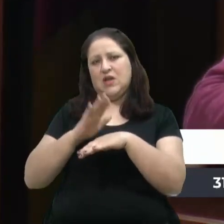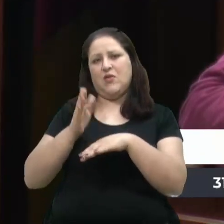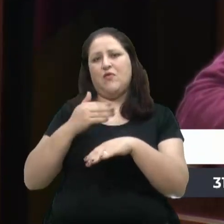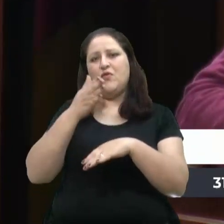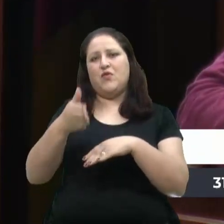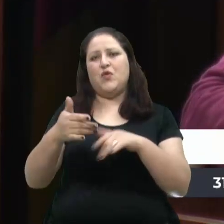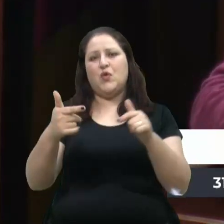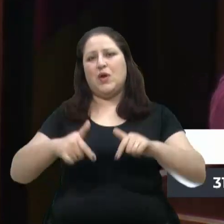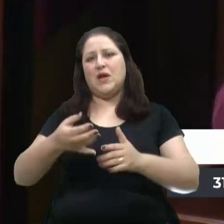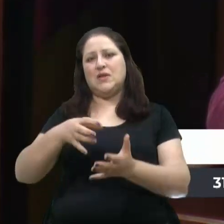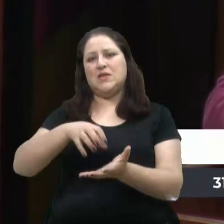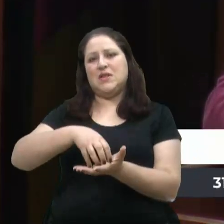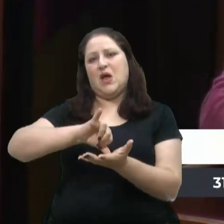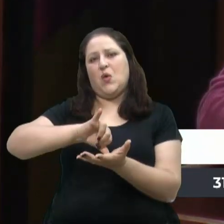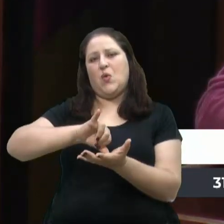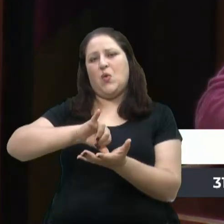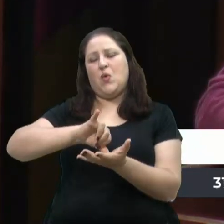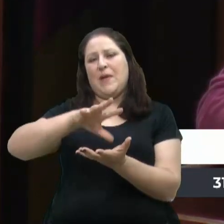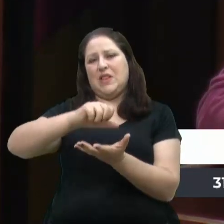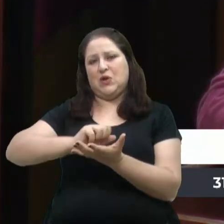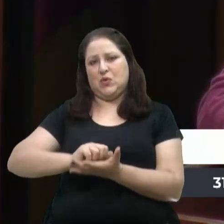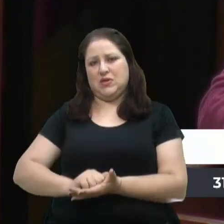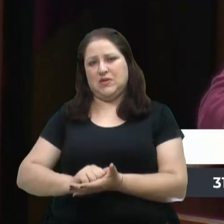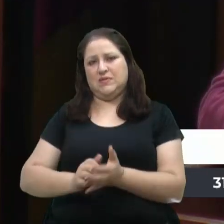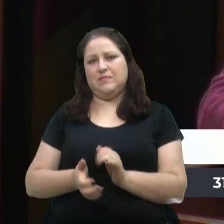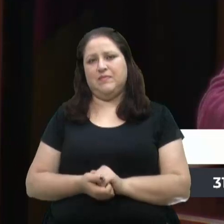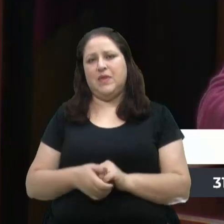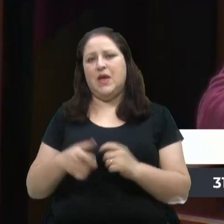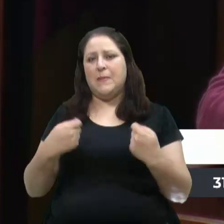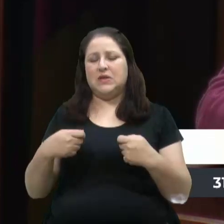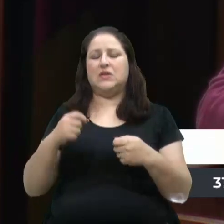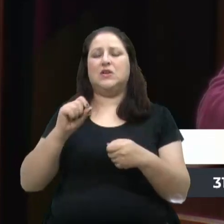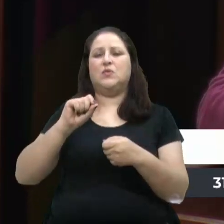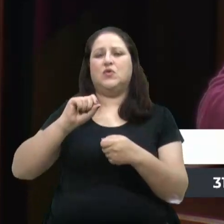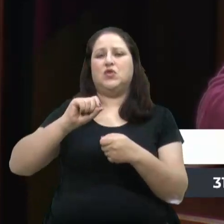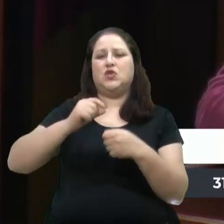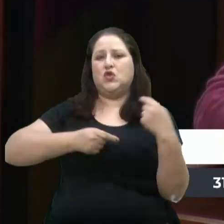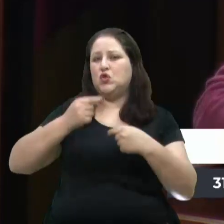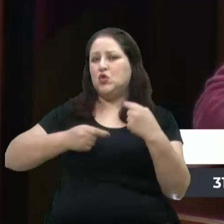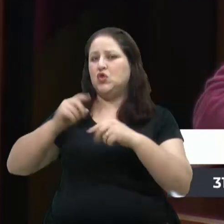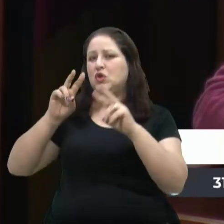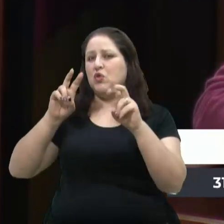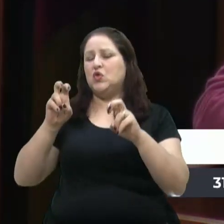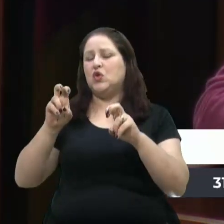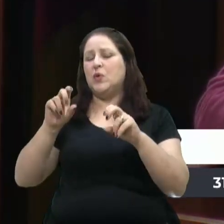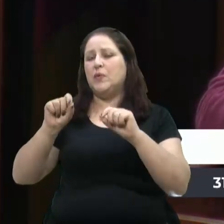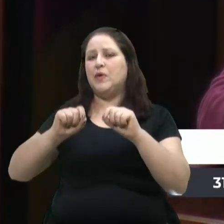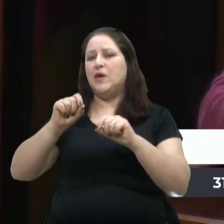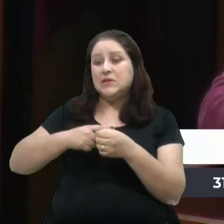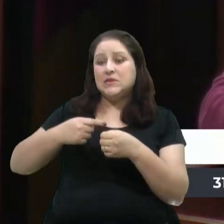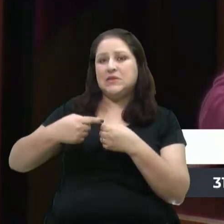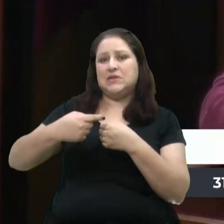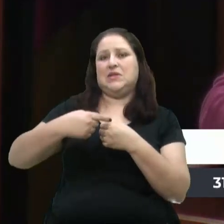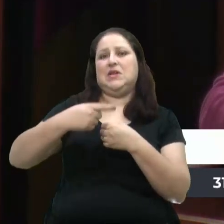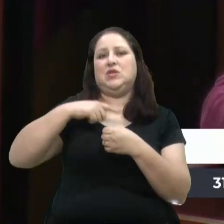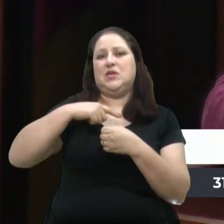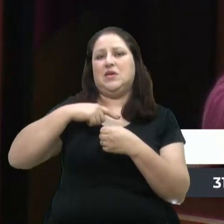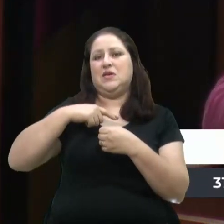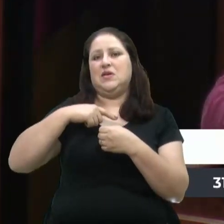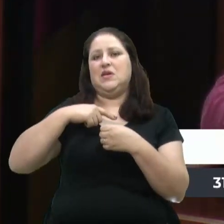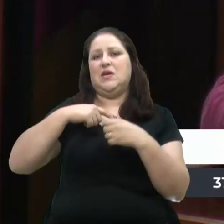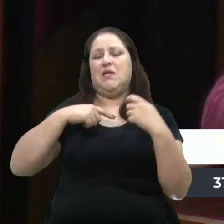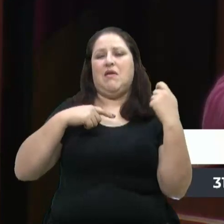acho que nós precisamos fazer uma discussão uma discussão de cidade envolvendo os dois entes